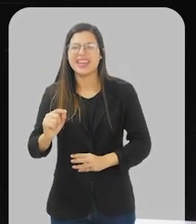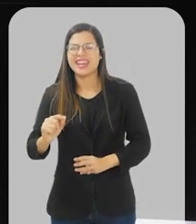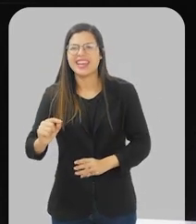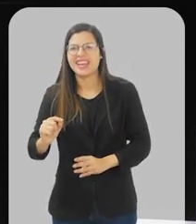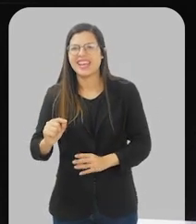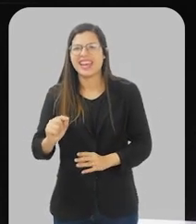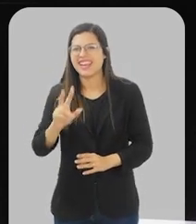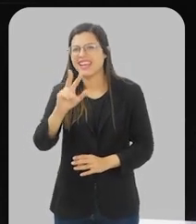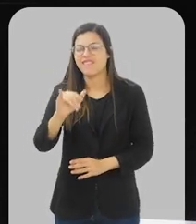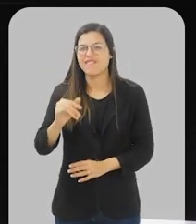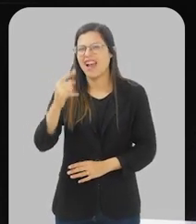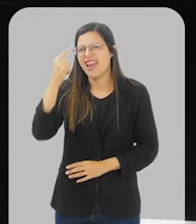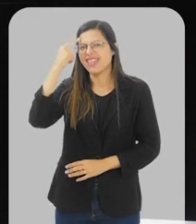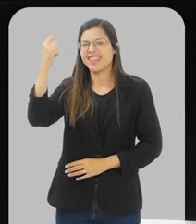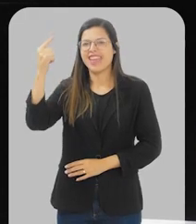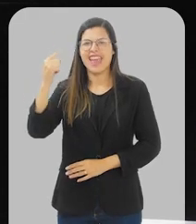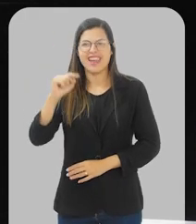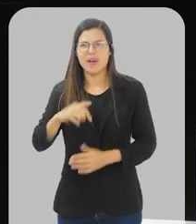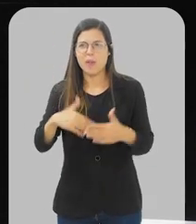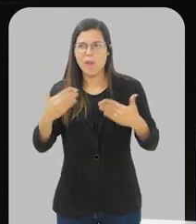Que...